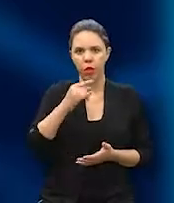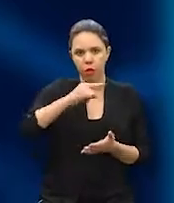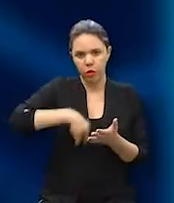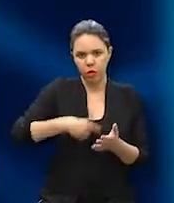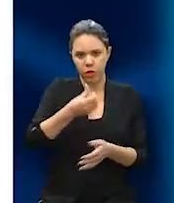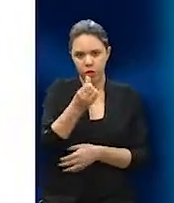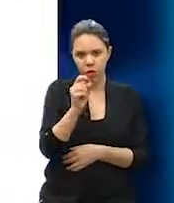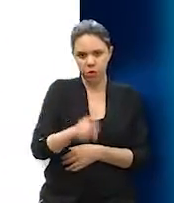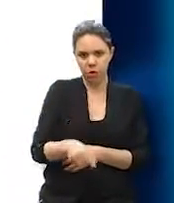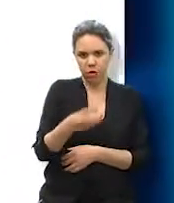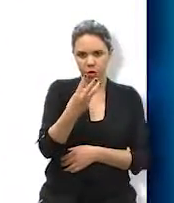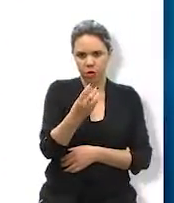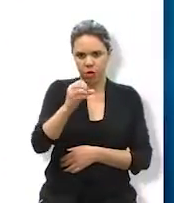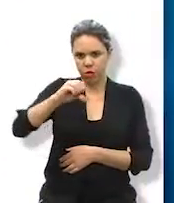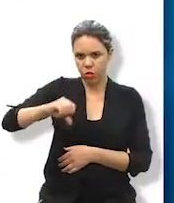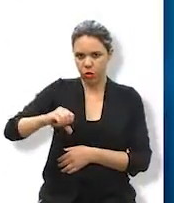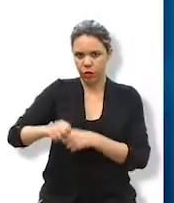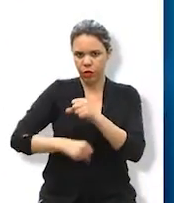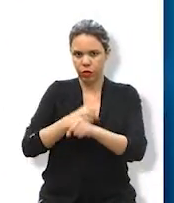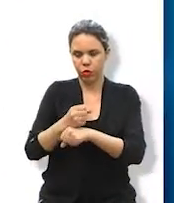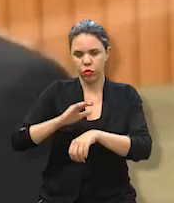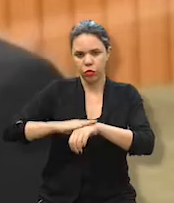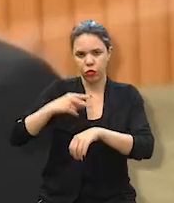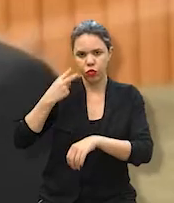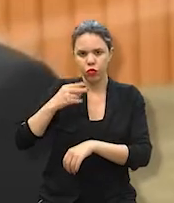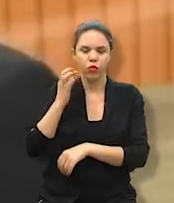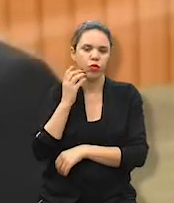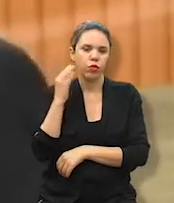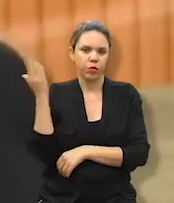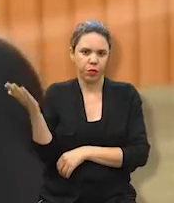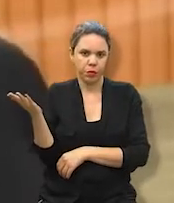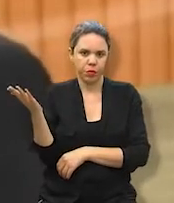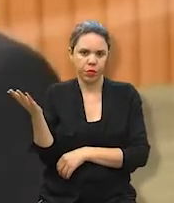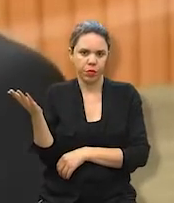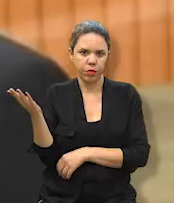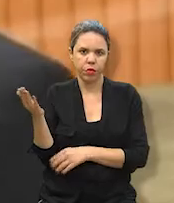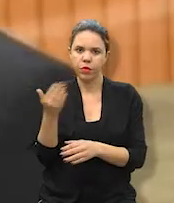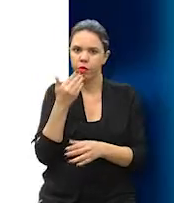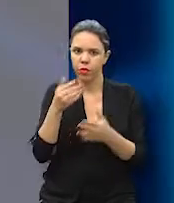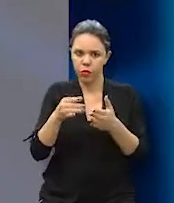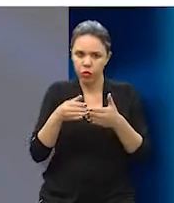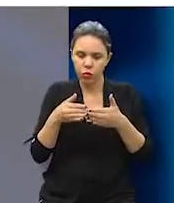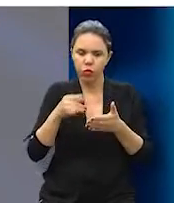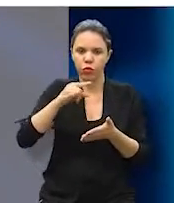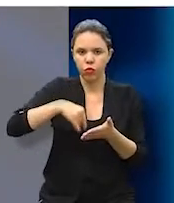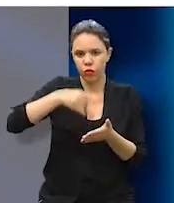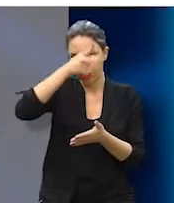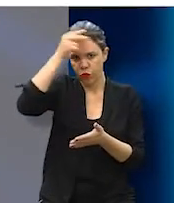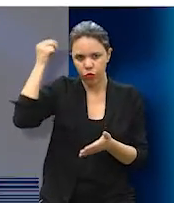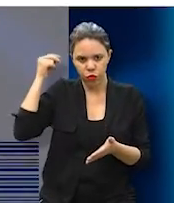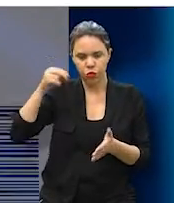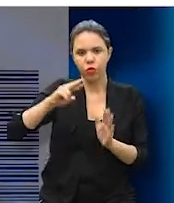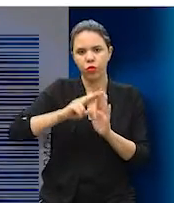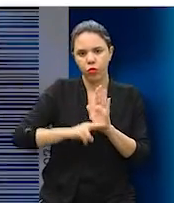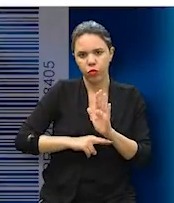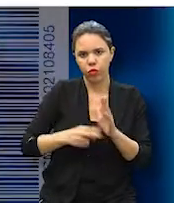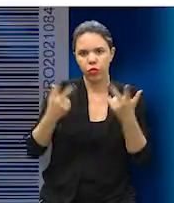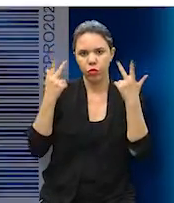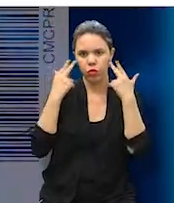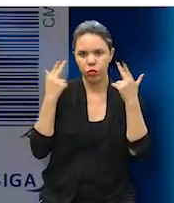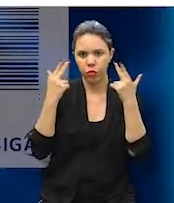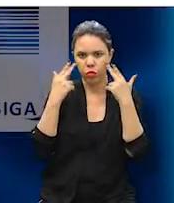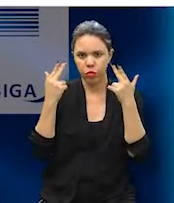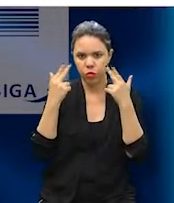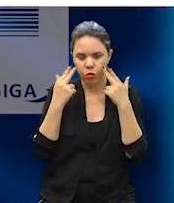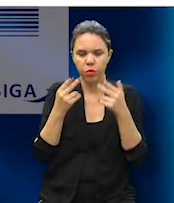A indicação 6.309 deste ano, de autoria do vereador Igor Diego, solicita ao Executivo medidas